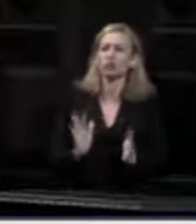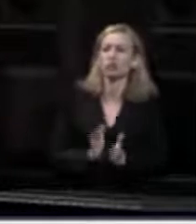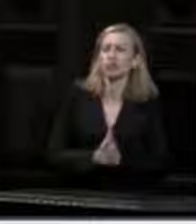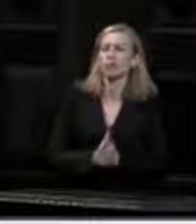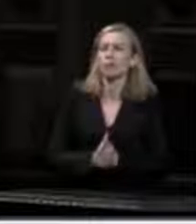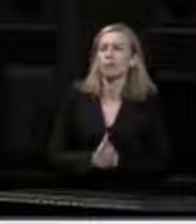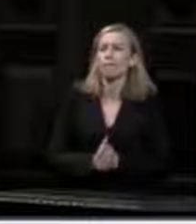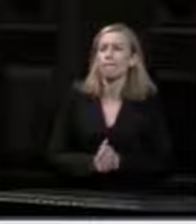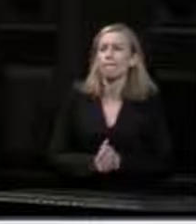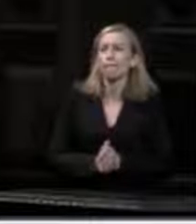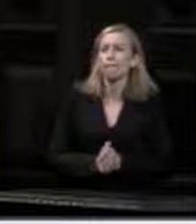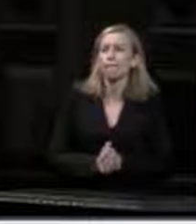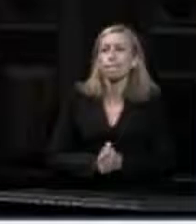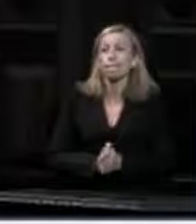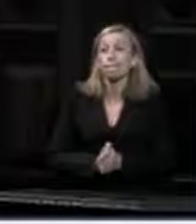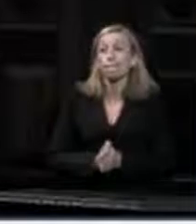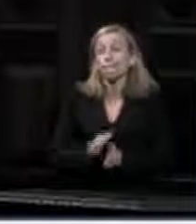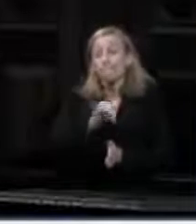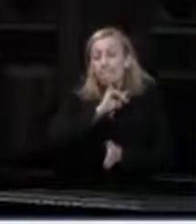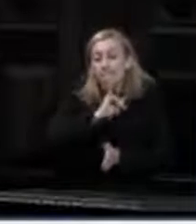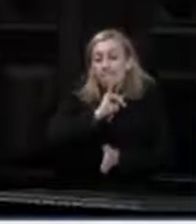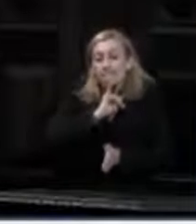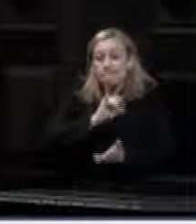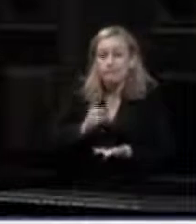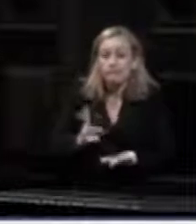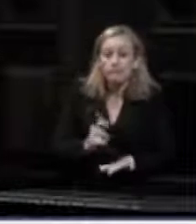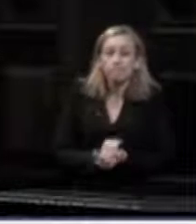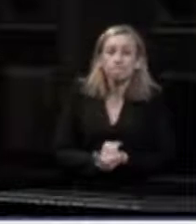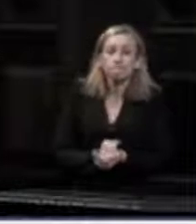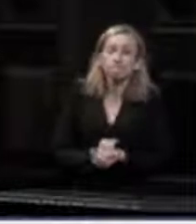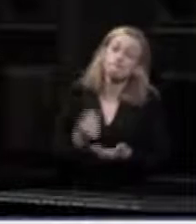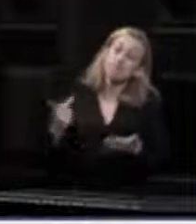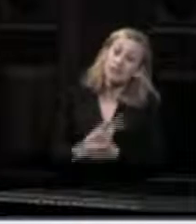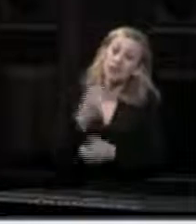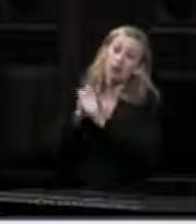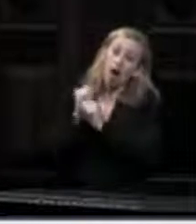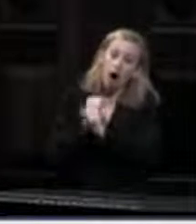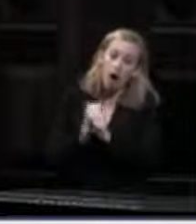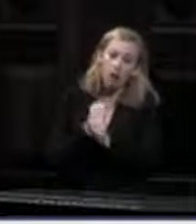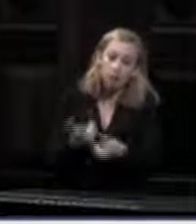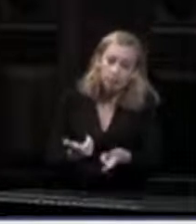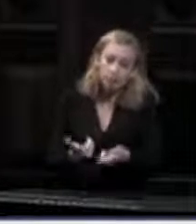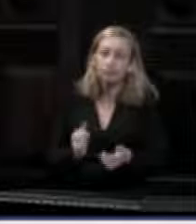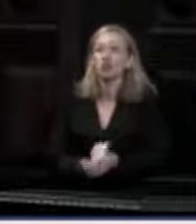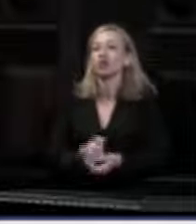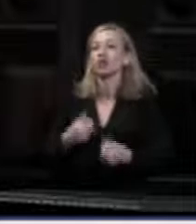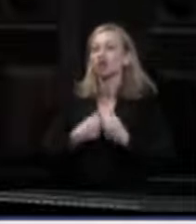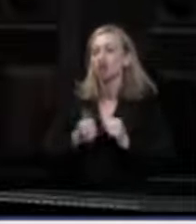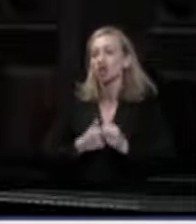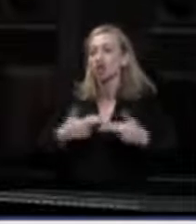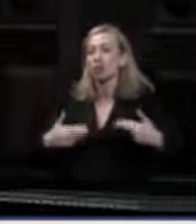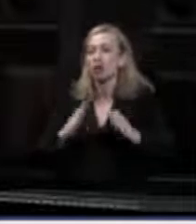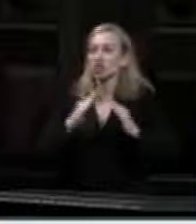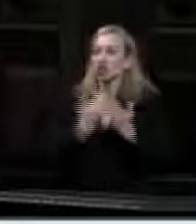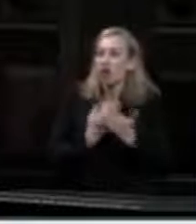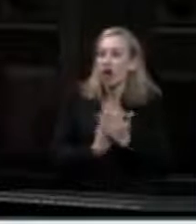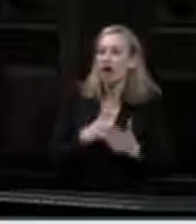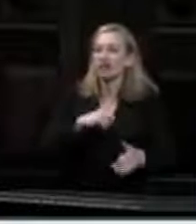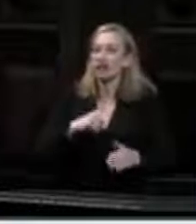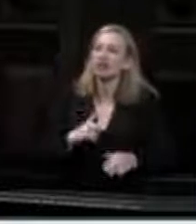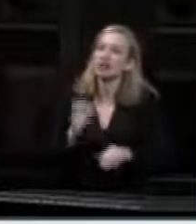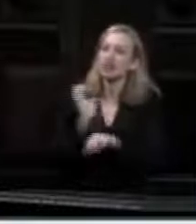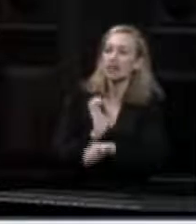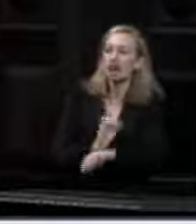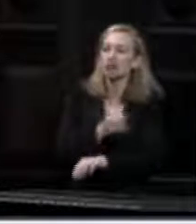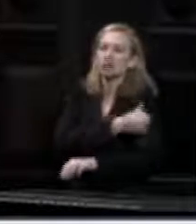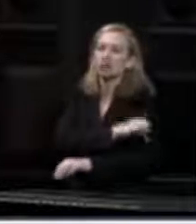escola. Isso, infelizmente, já vem acontecendo há alguns anos. Tanto é que o transporte escolar tem na cidade do Rio de Janeiro em torno